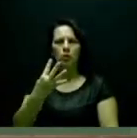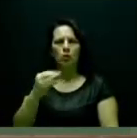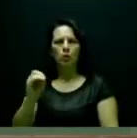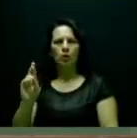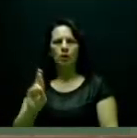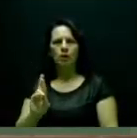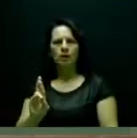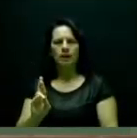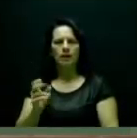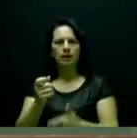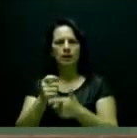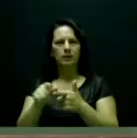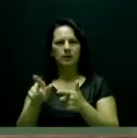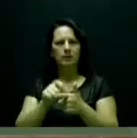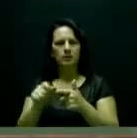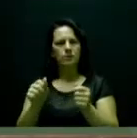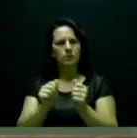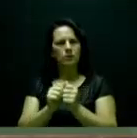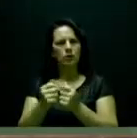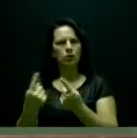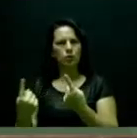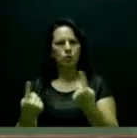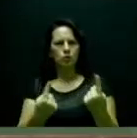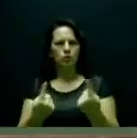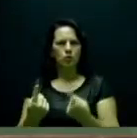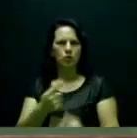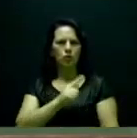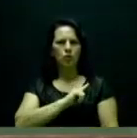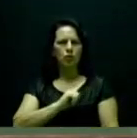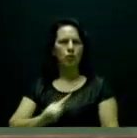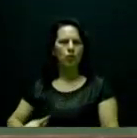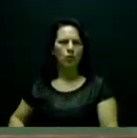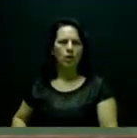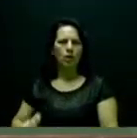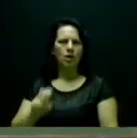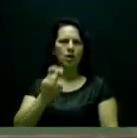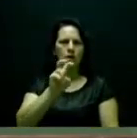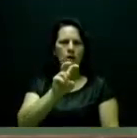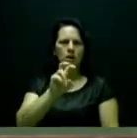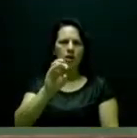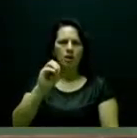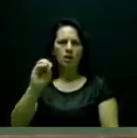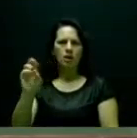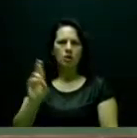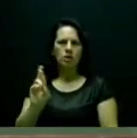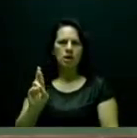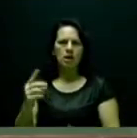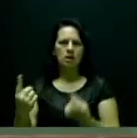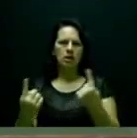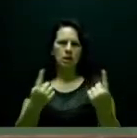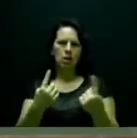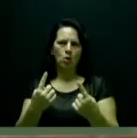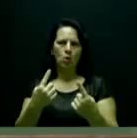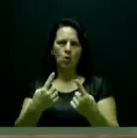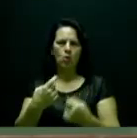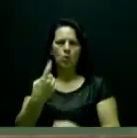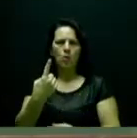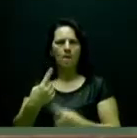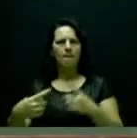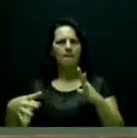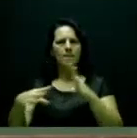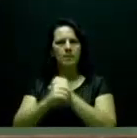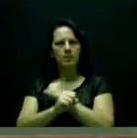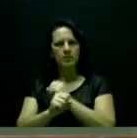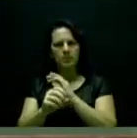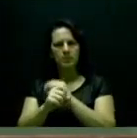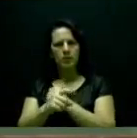aos dois governos juntos que pensem em dar pelo menos R$ 500 cada um, já que a gente vê que o município, nosso vereador Ivan,